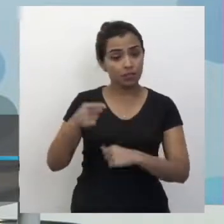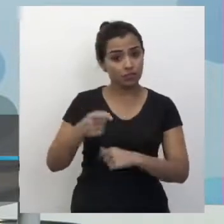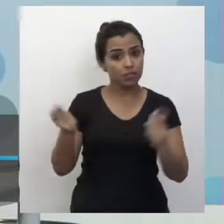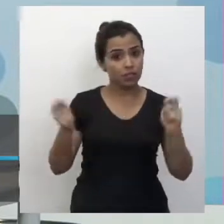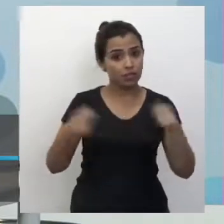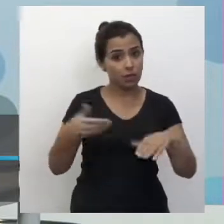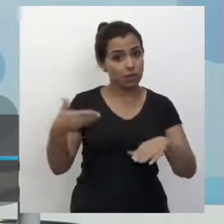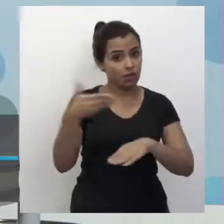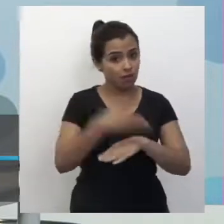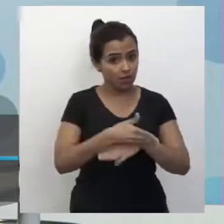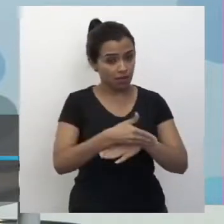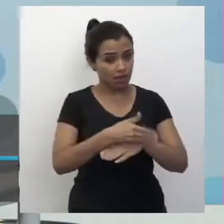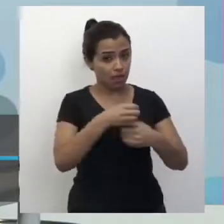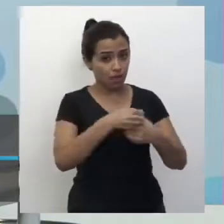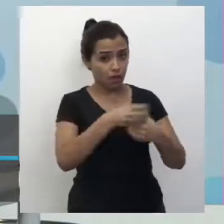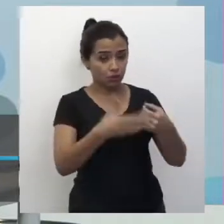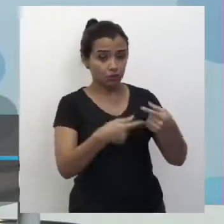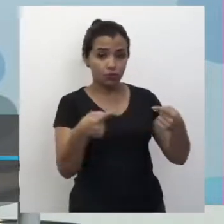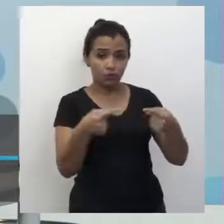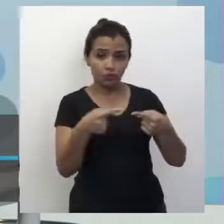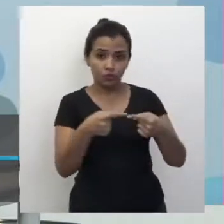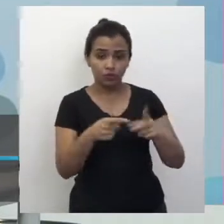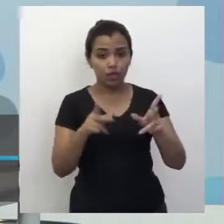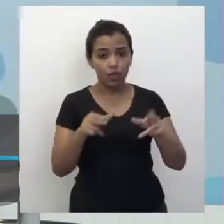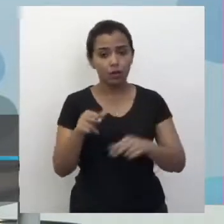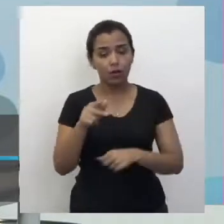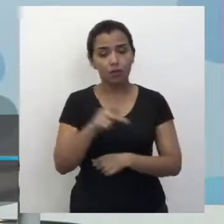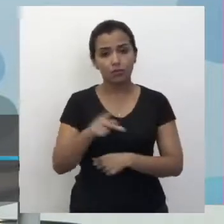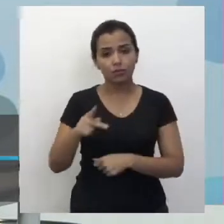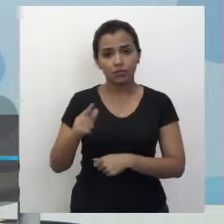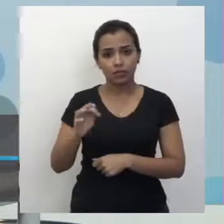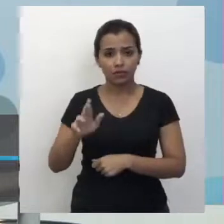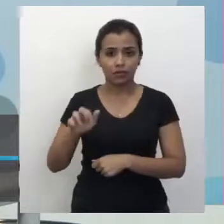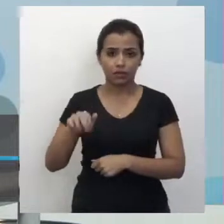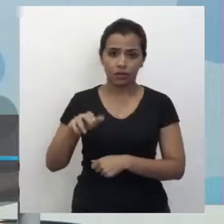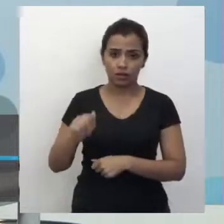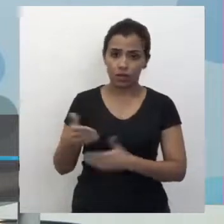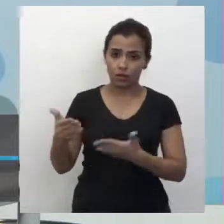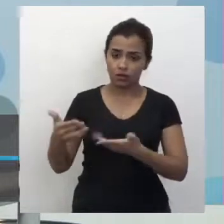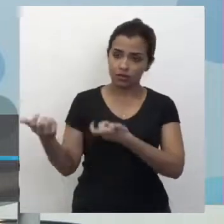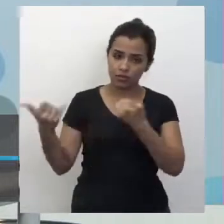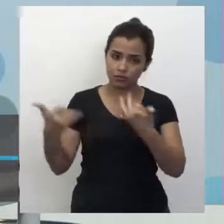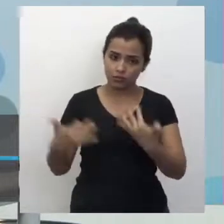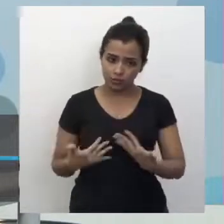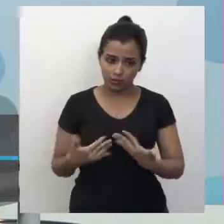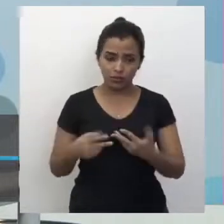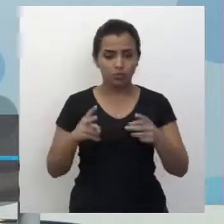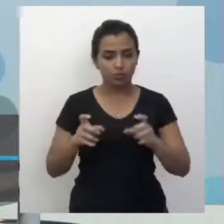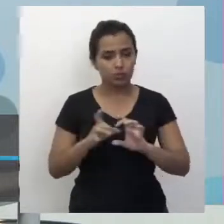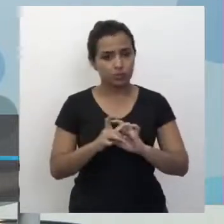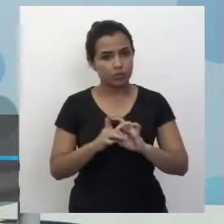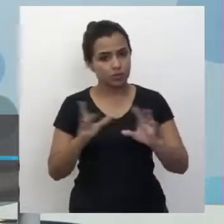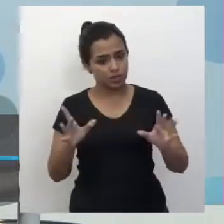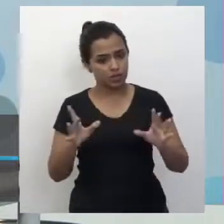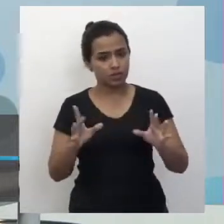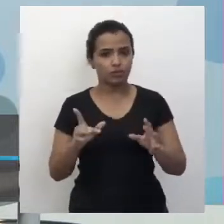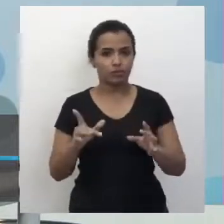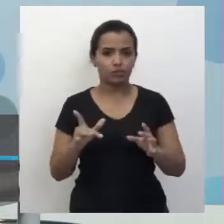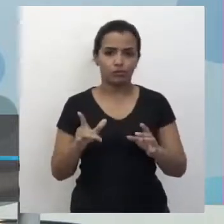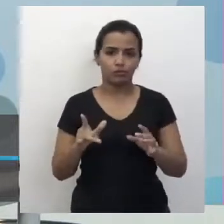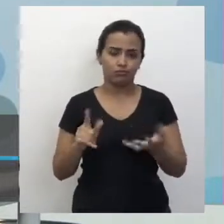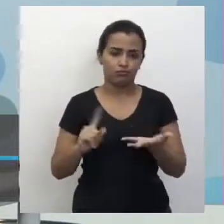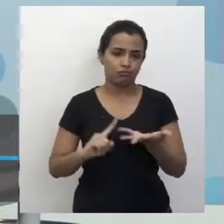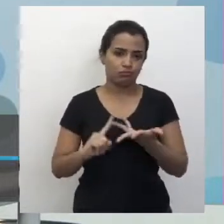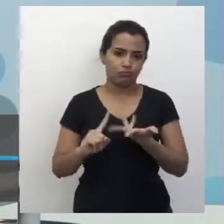elencar conteúdos que a atendam. Foi o que a professora Maria Fernanda fez hoje, elencando esses assuntos do determinismo, libertarismo, da concepção dialética